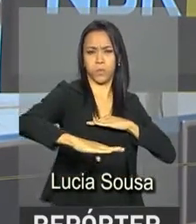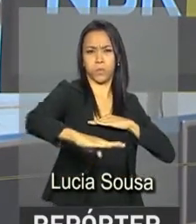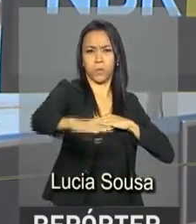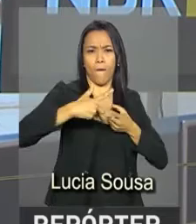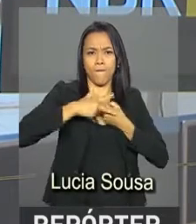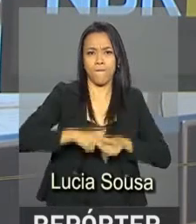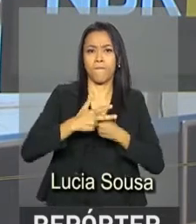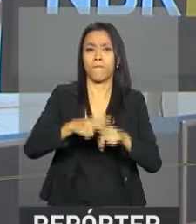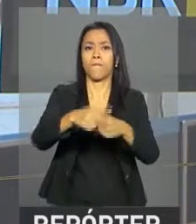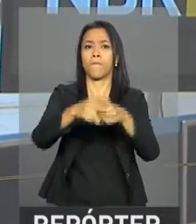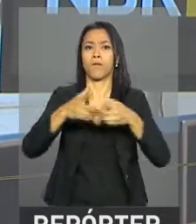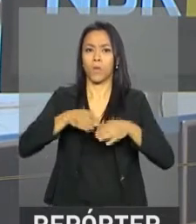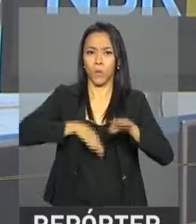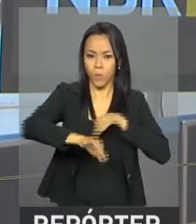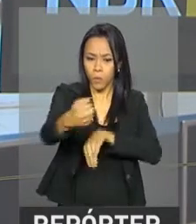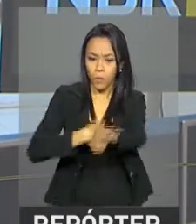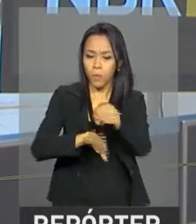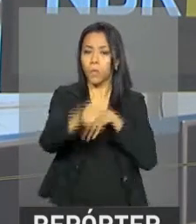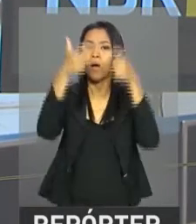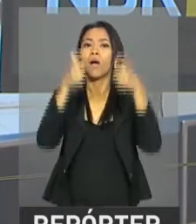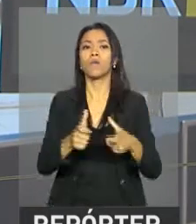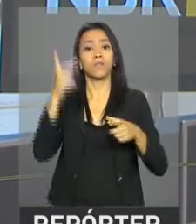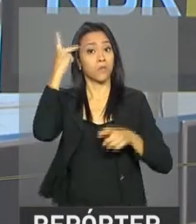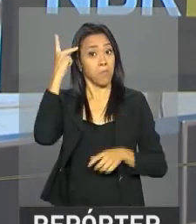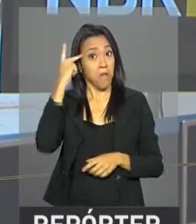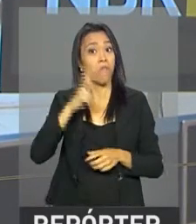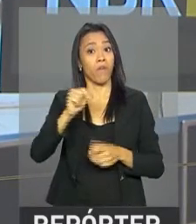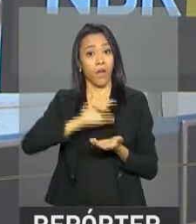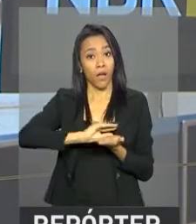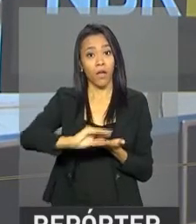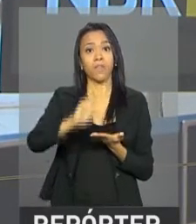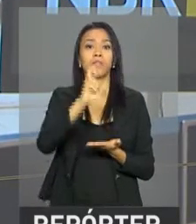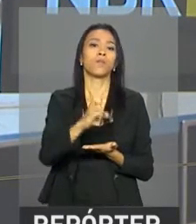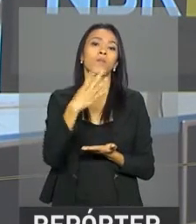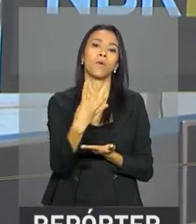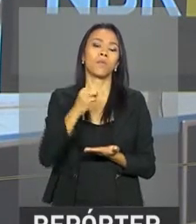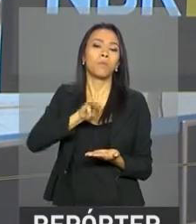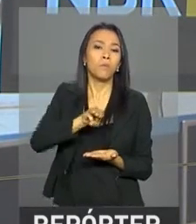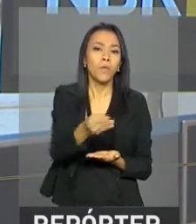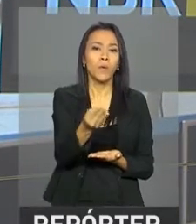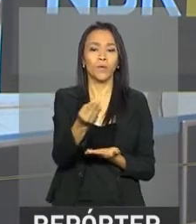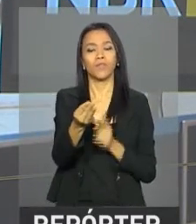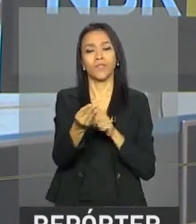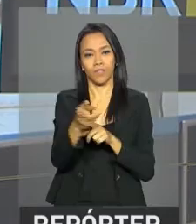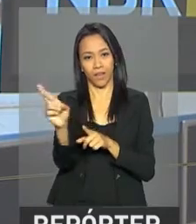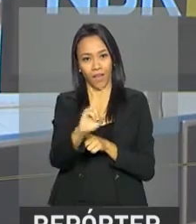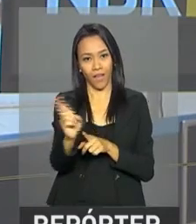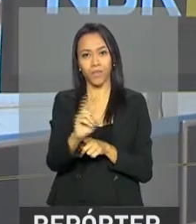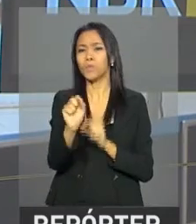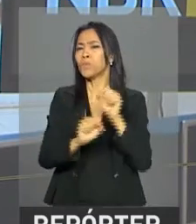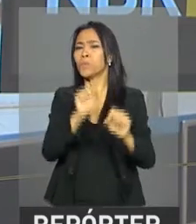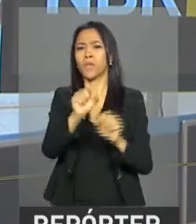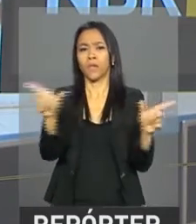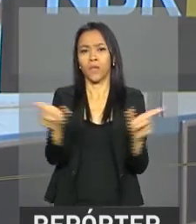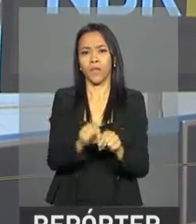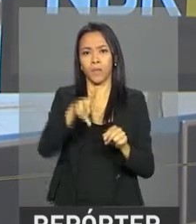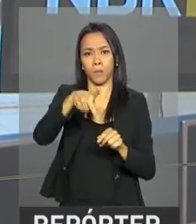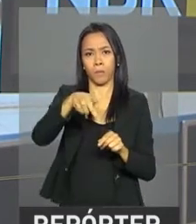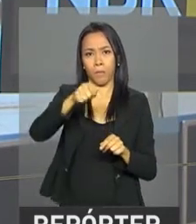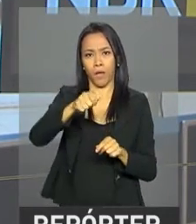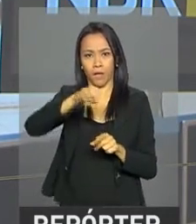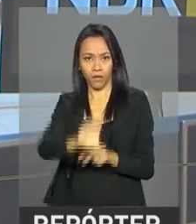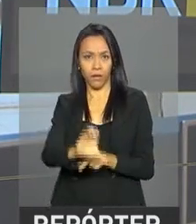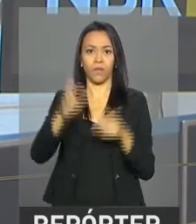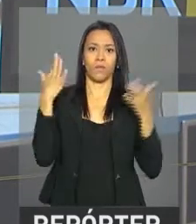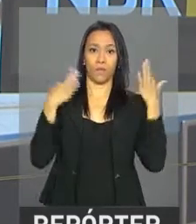São Paulo, vai receber 54 milhões de reais do Programa de Aceleração do Crescimento, o PAC Turismo. Os